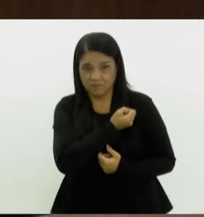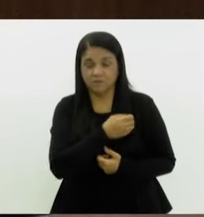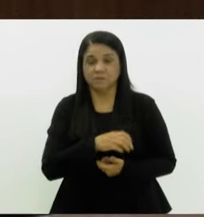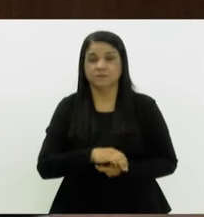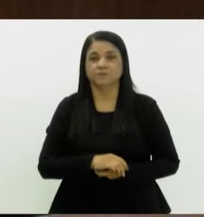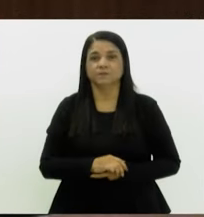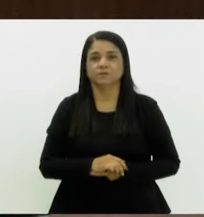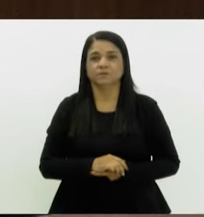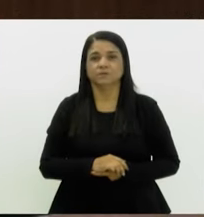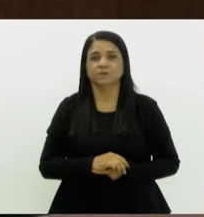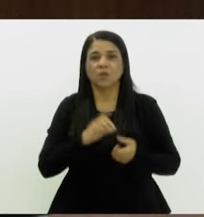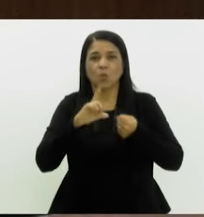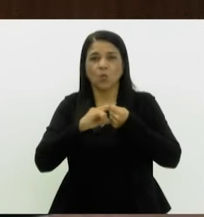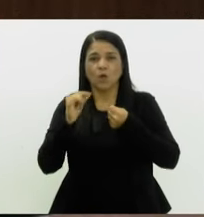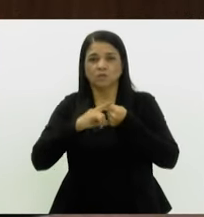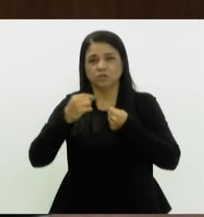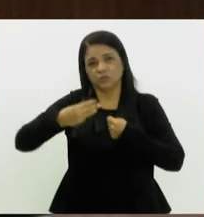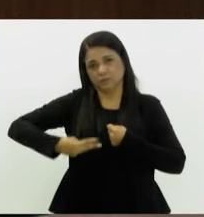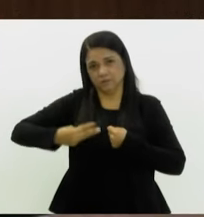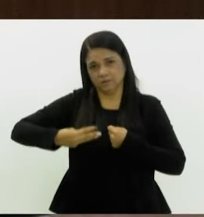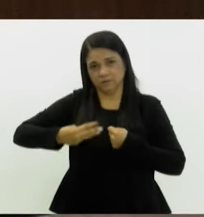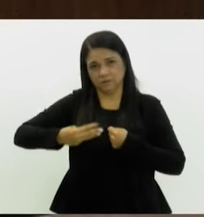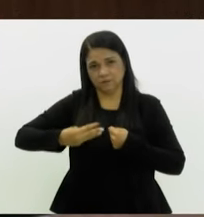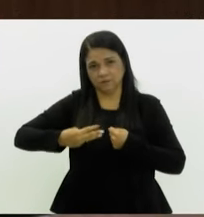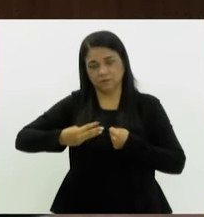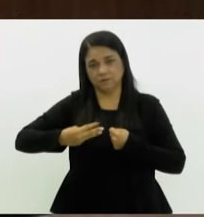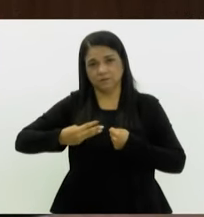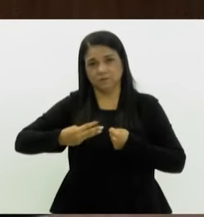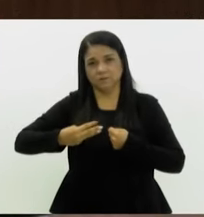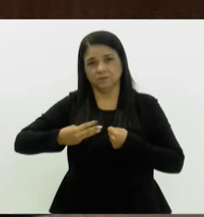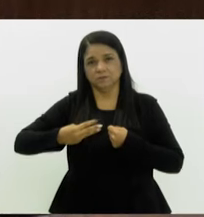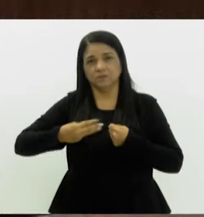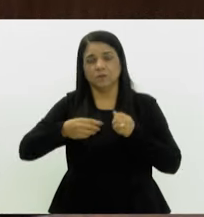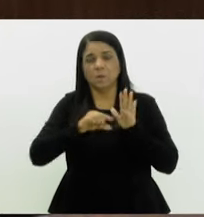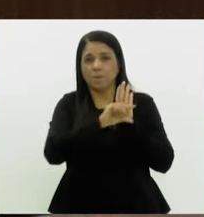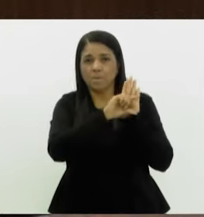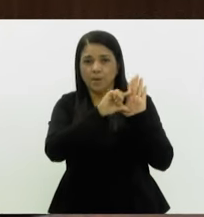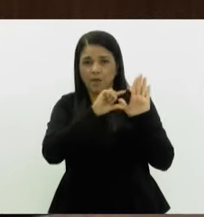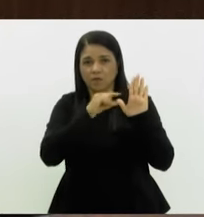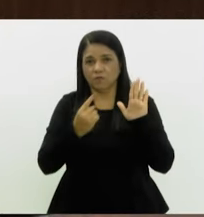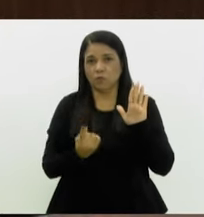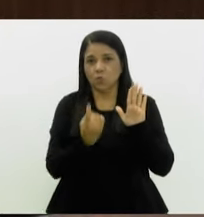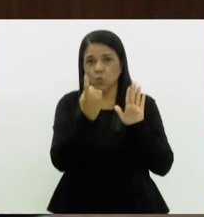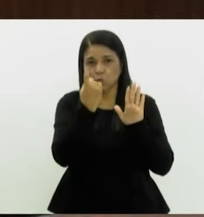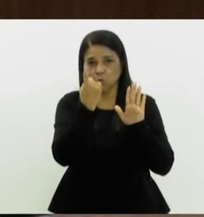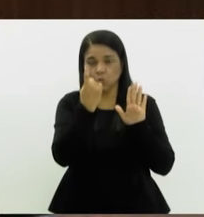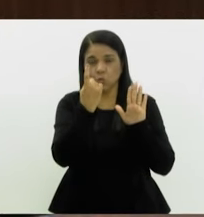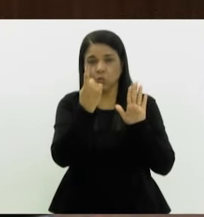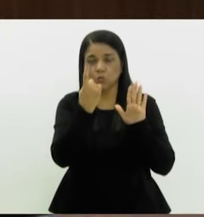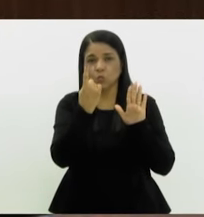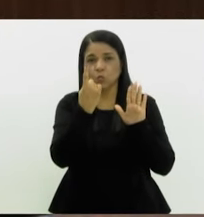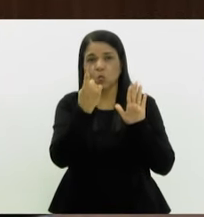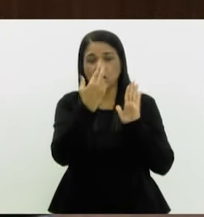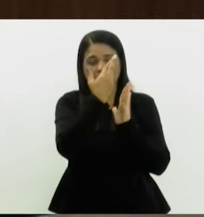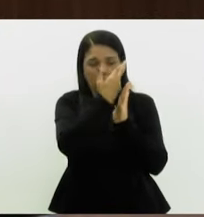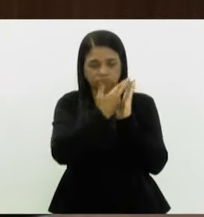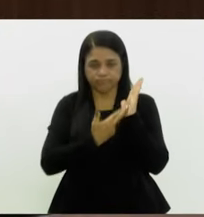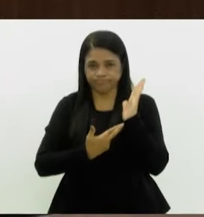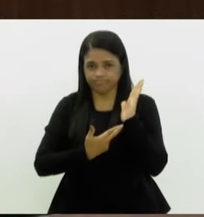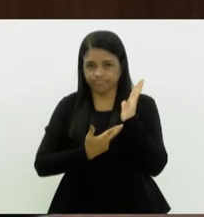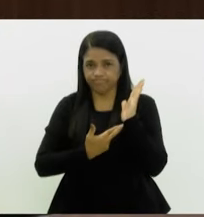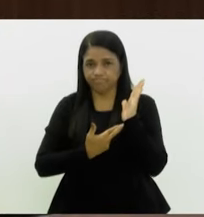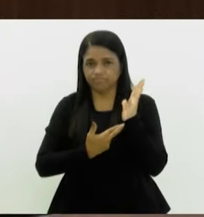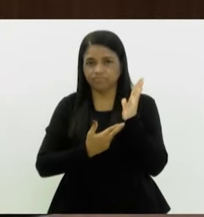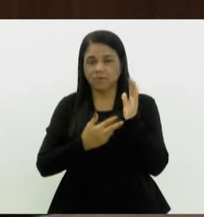é o artigo 3º. O parágrafo único passa a ter a seguinte redação: